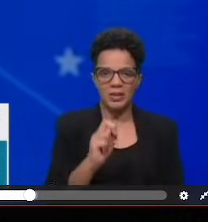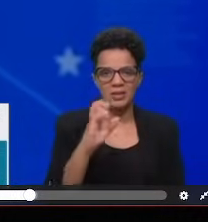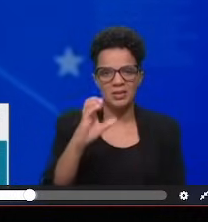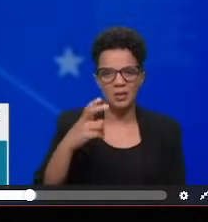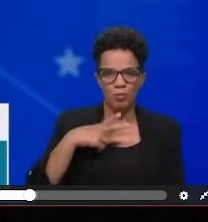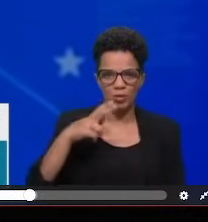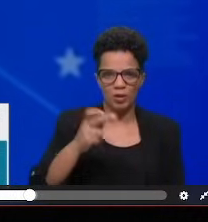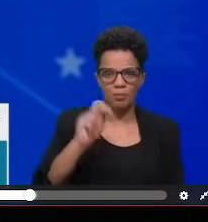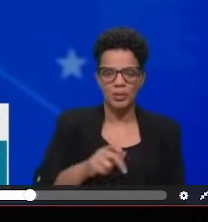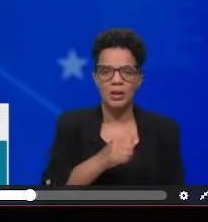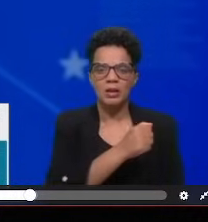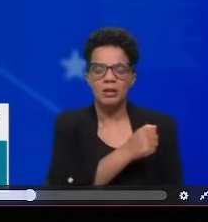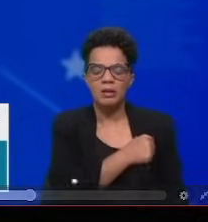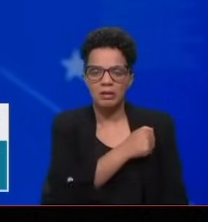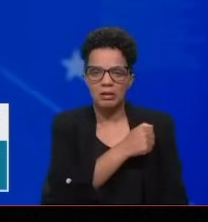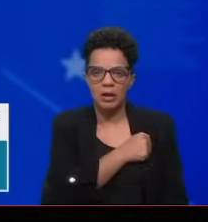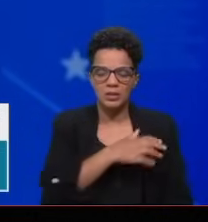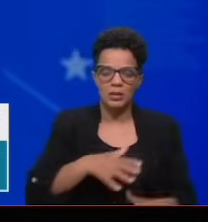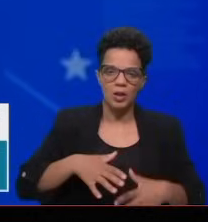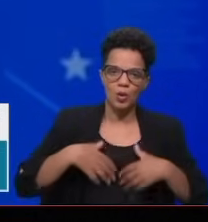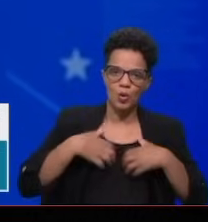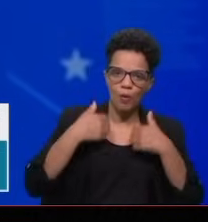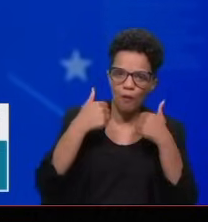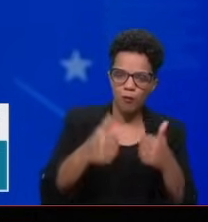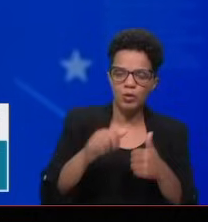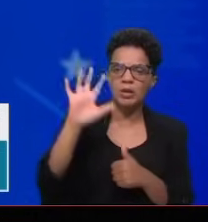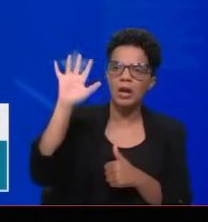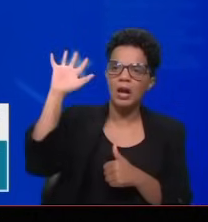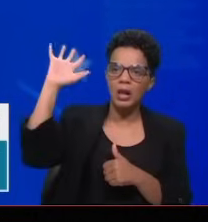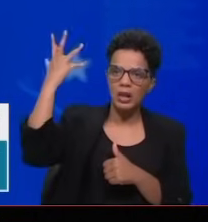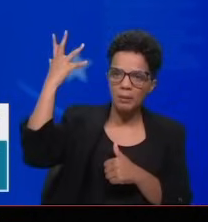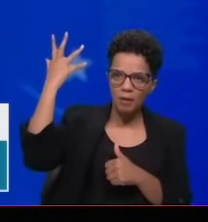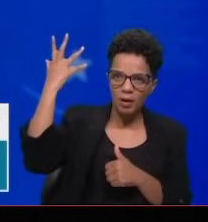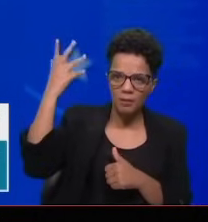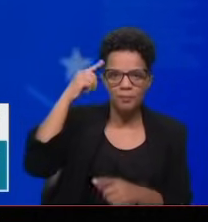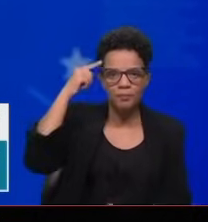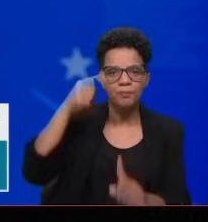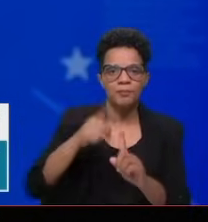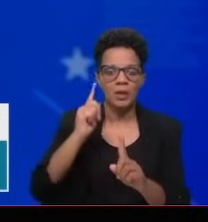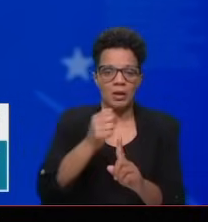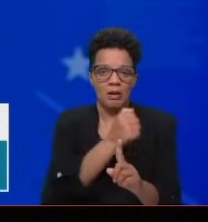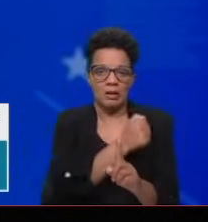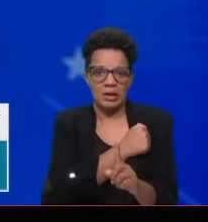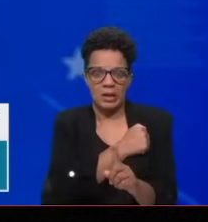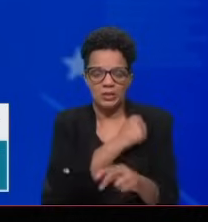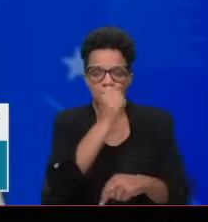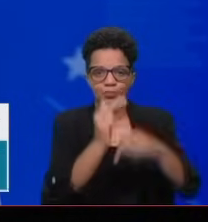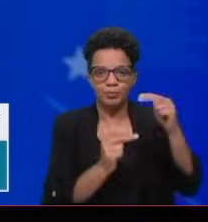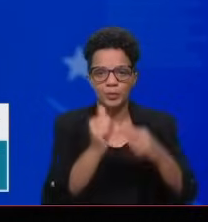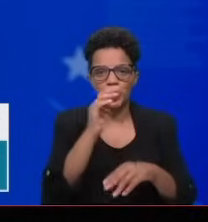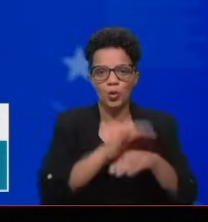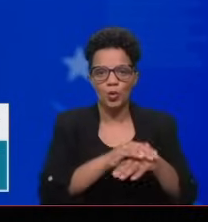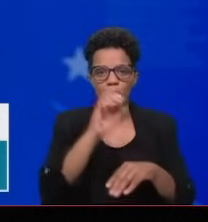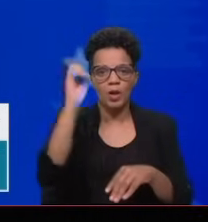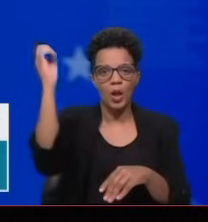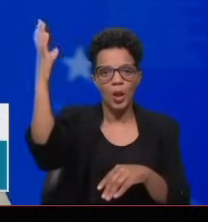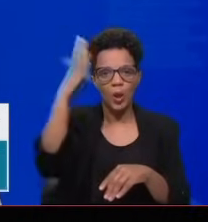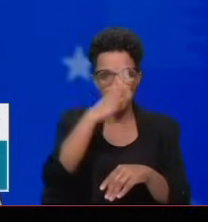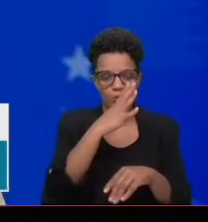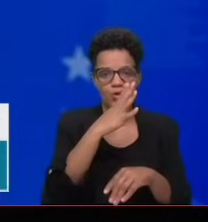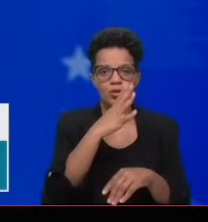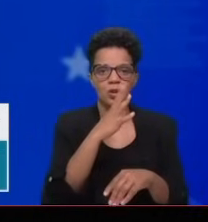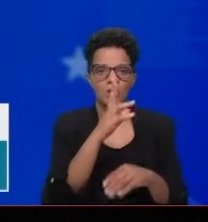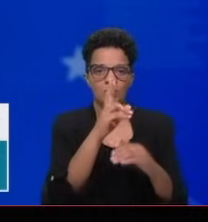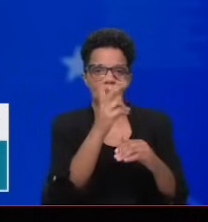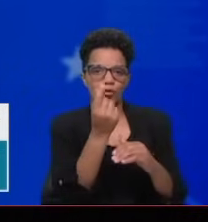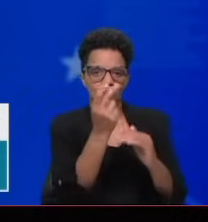em Portugal casa conforto e clima que Visa no fundo reabilitar casas para um baixar a fatura da luz porque casas que estão mais